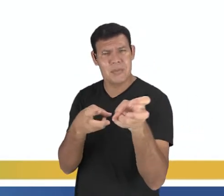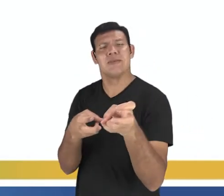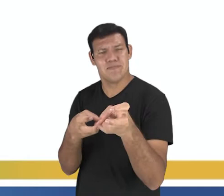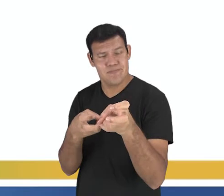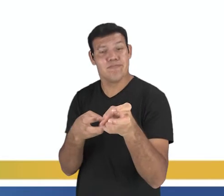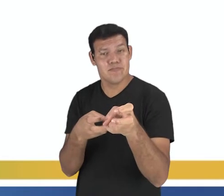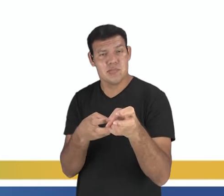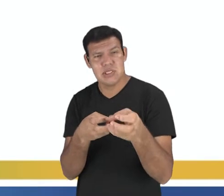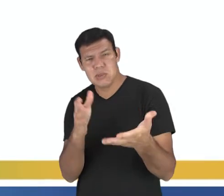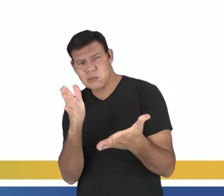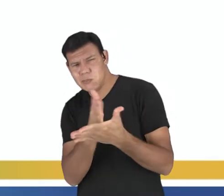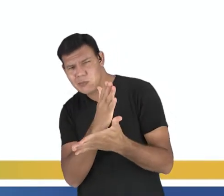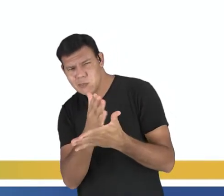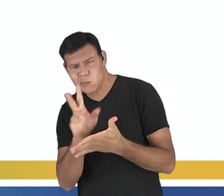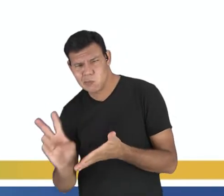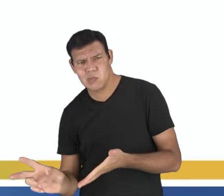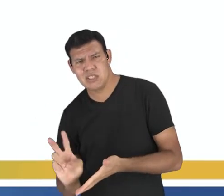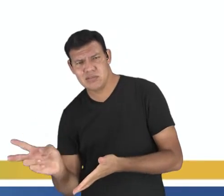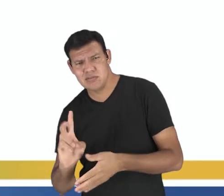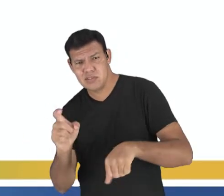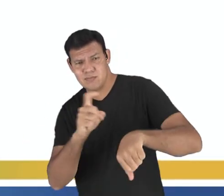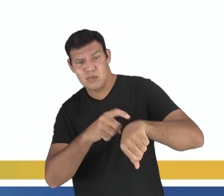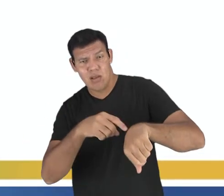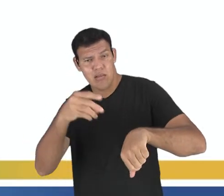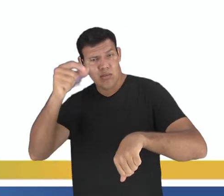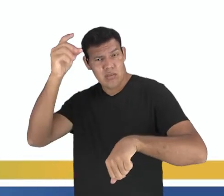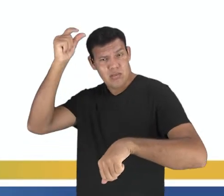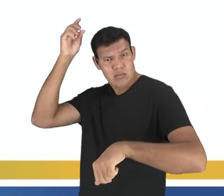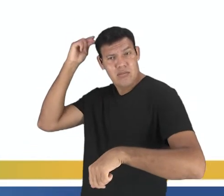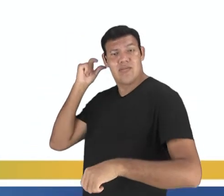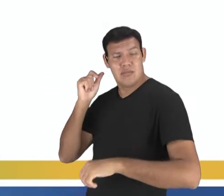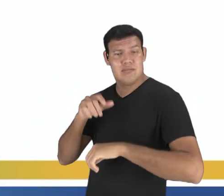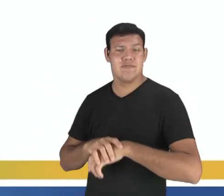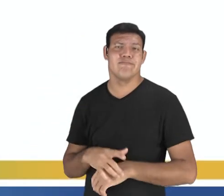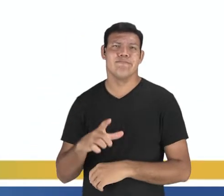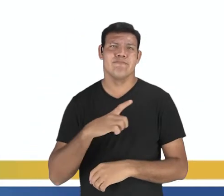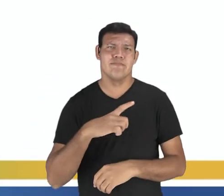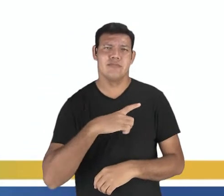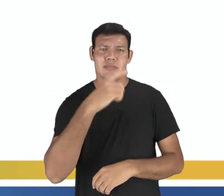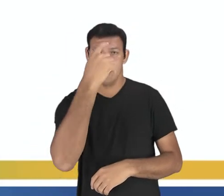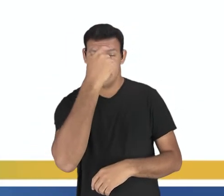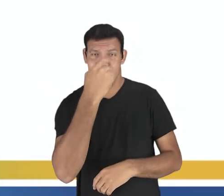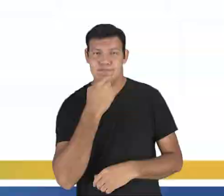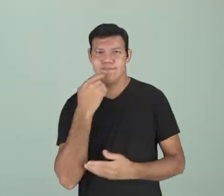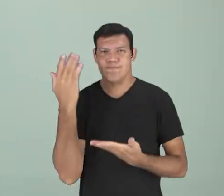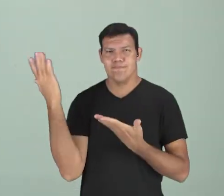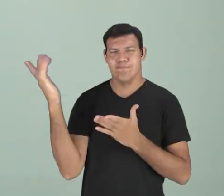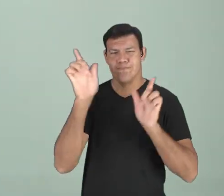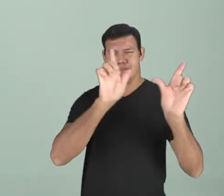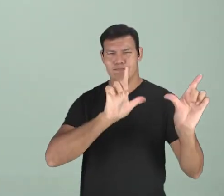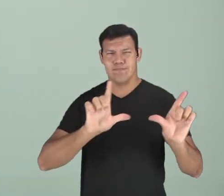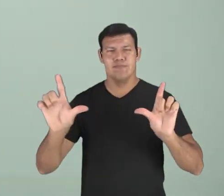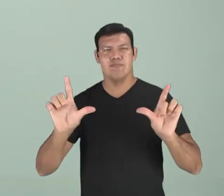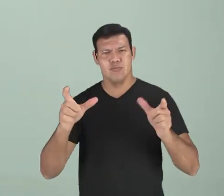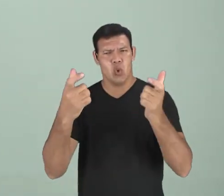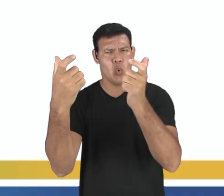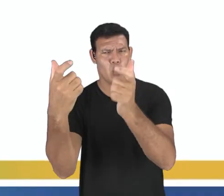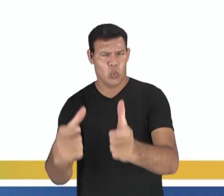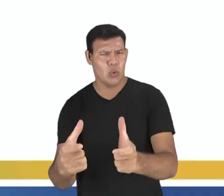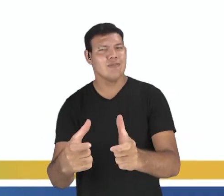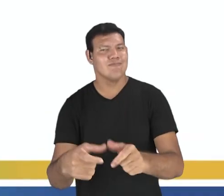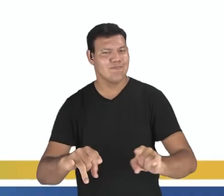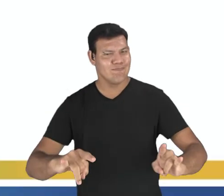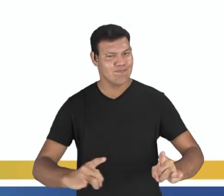menos em partes, os valores de épocas anteriores. E aí tem diversas imagens de diversos locais e